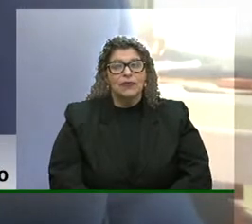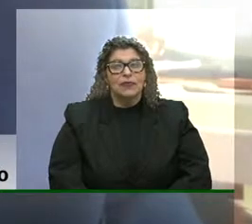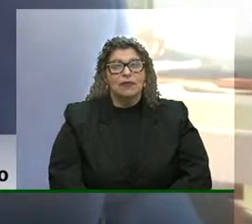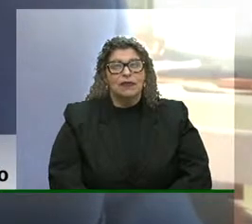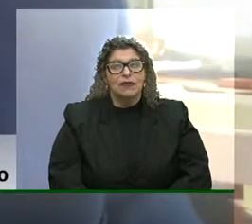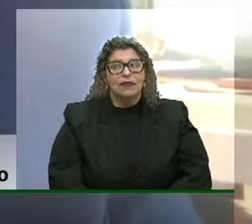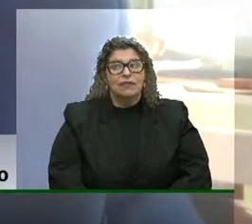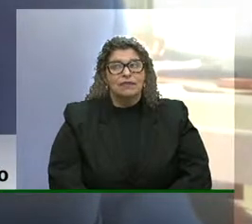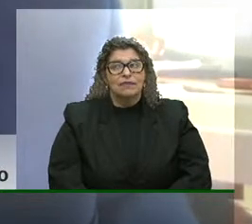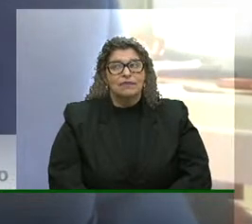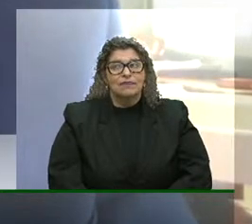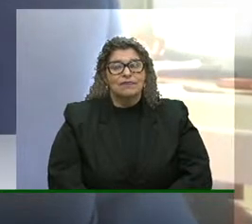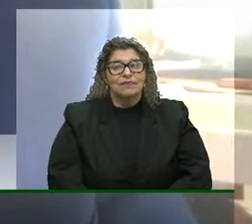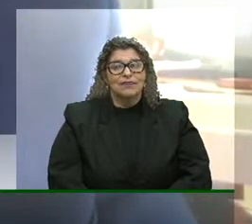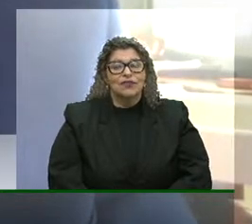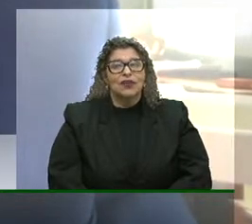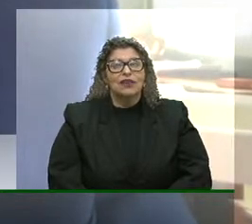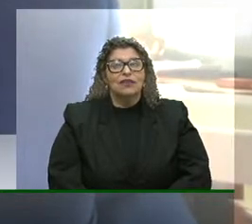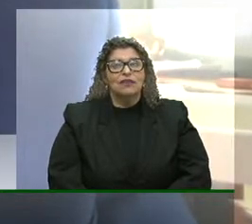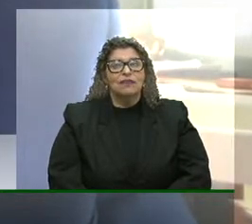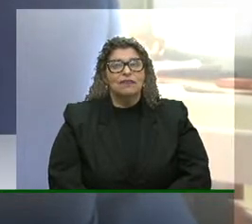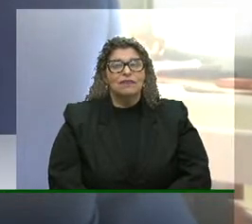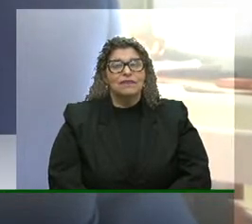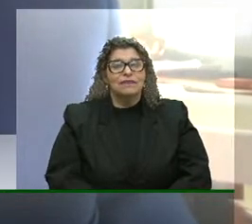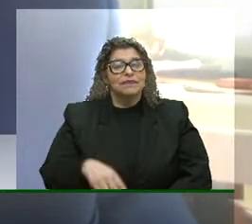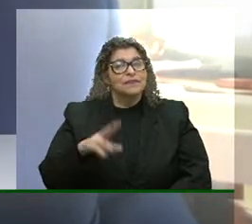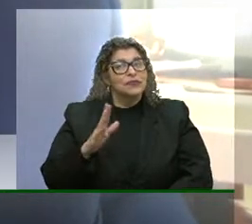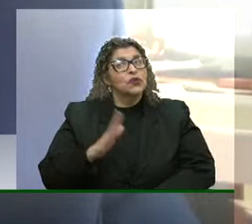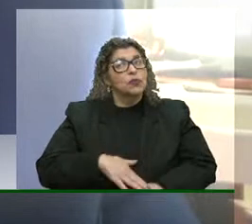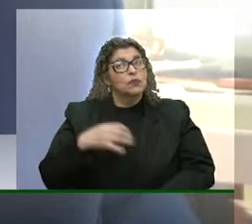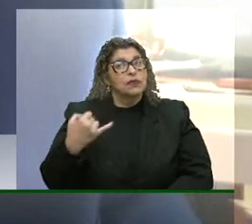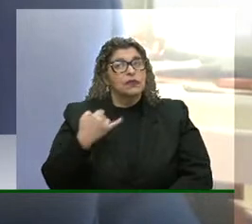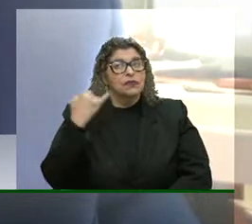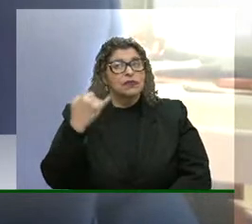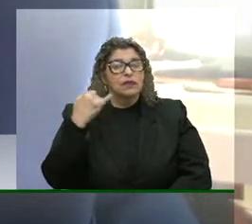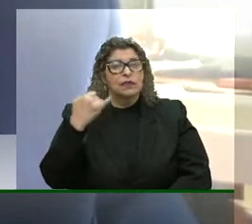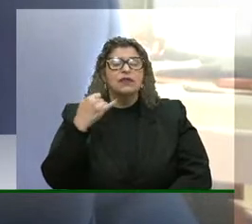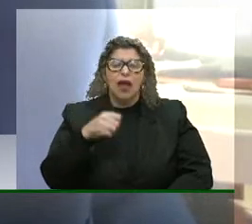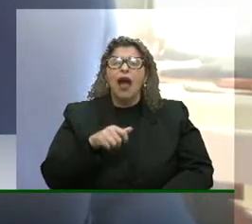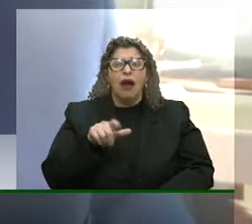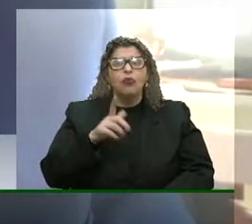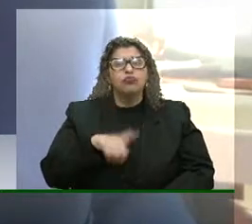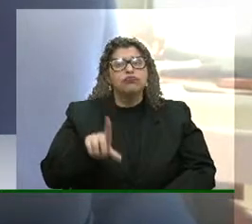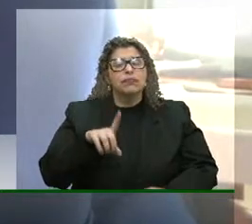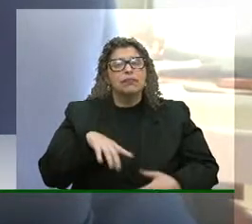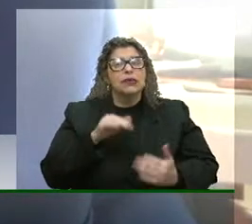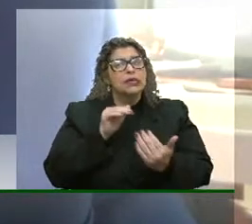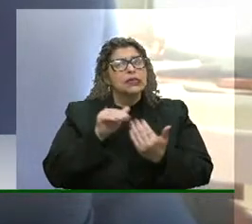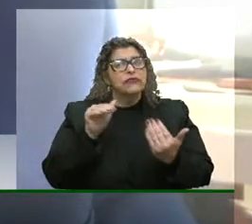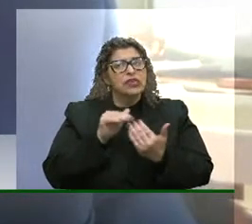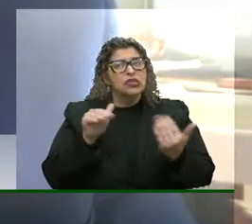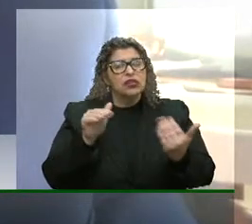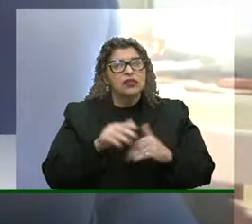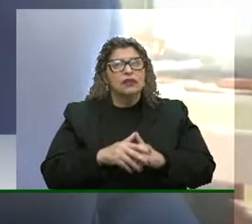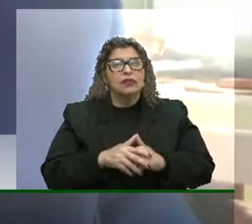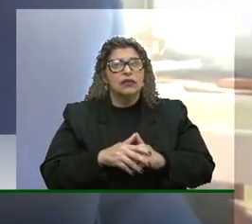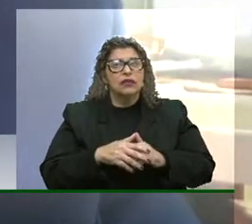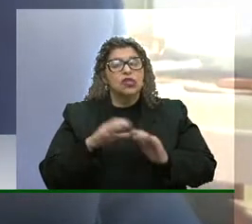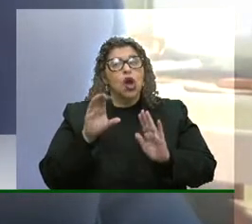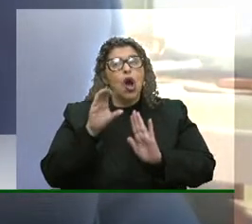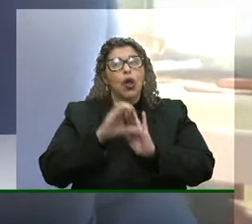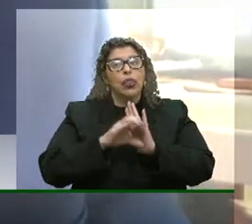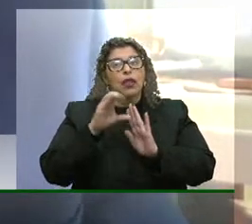ratificar a importância desse projeto, um projeto, embora algumas divergências em relação ao conteúdo